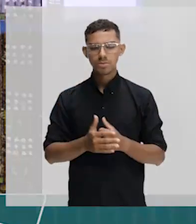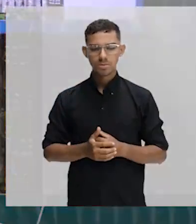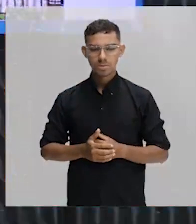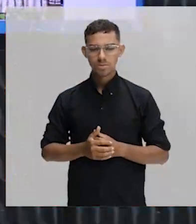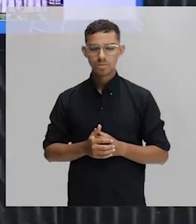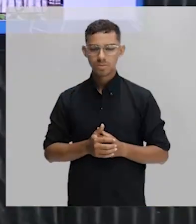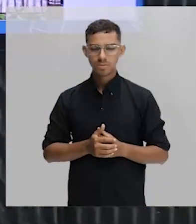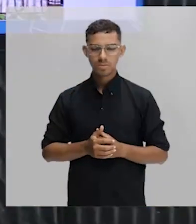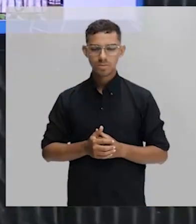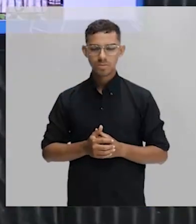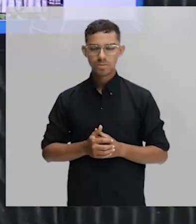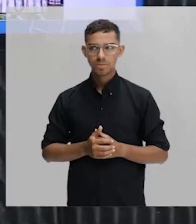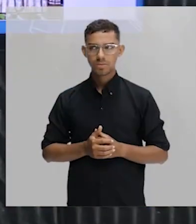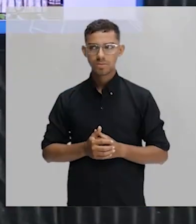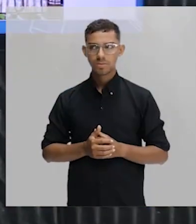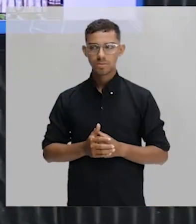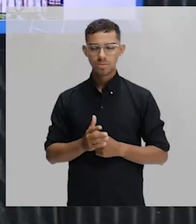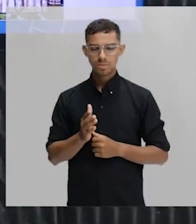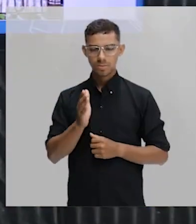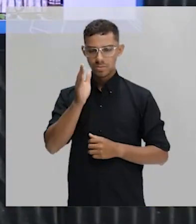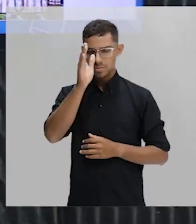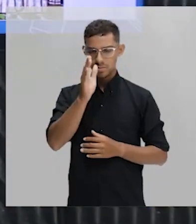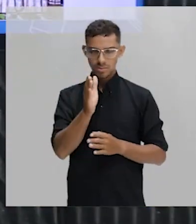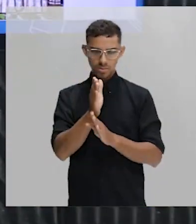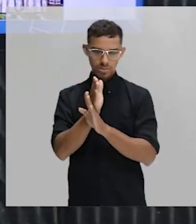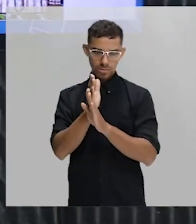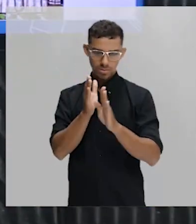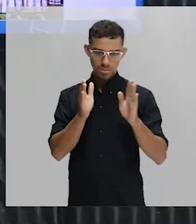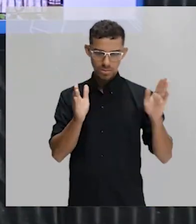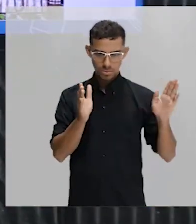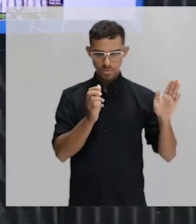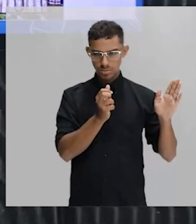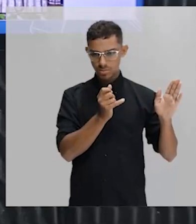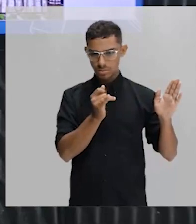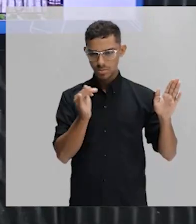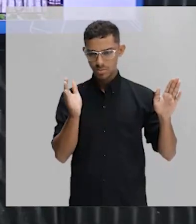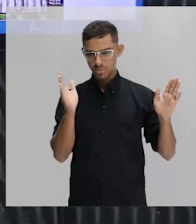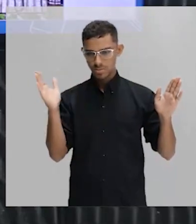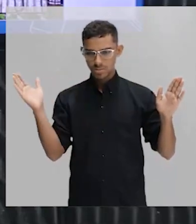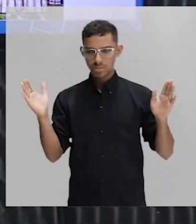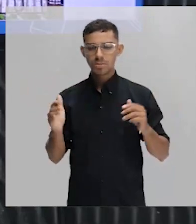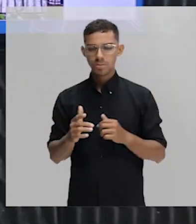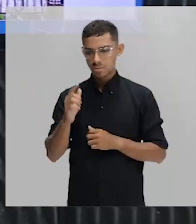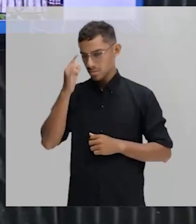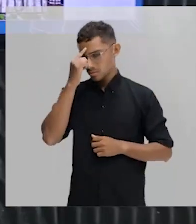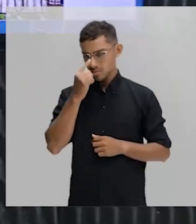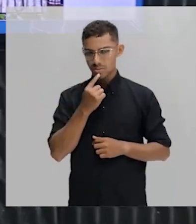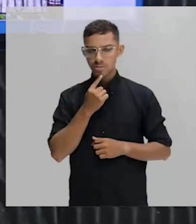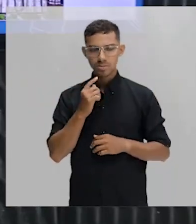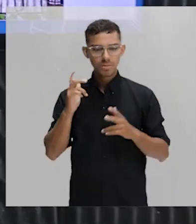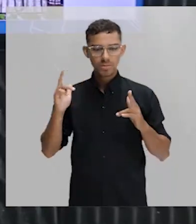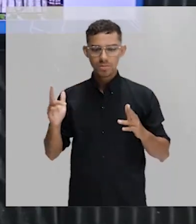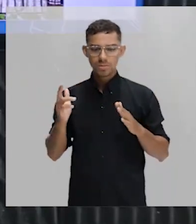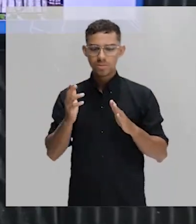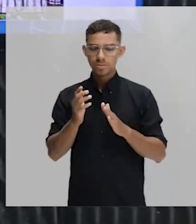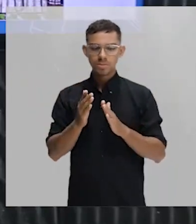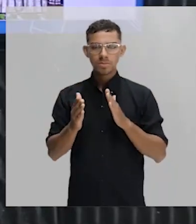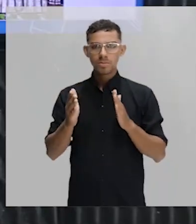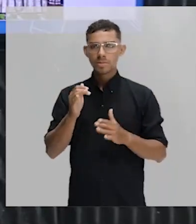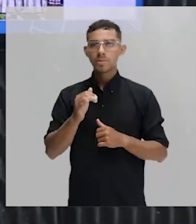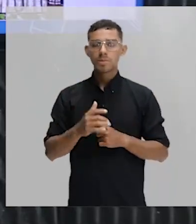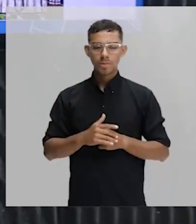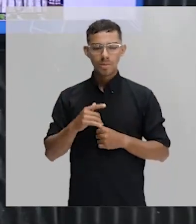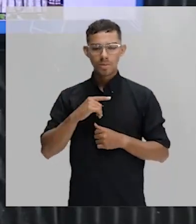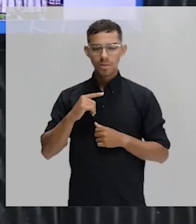na metade, tem mais ou menos visual a quantidade de figuras de um lado, a quantidade de figuras do outro. Se não for a mesma quantidade, existe um